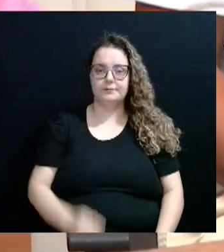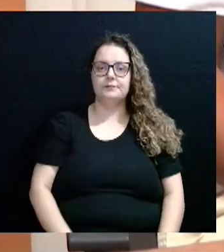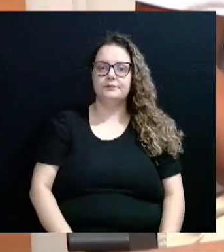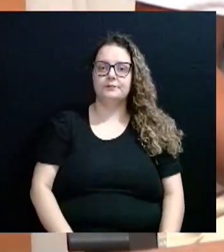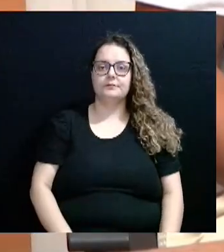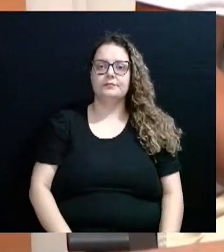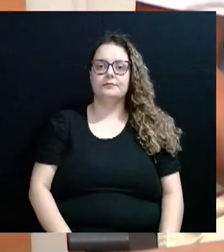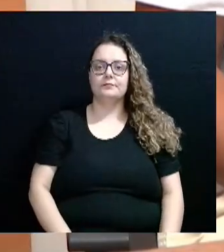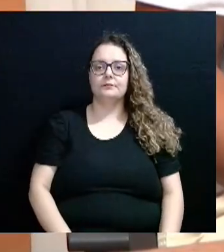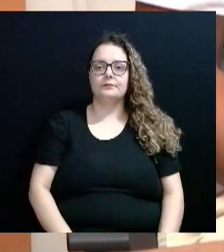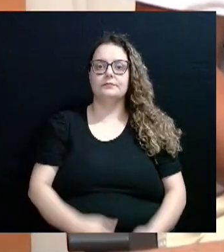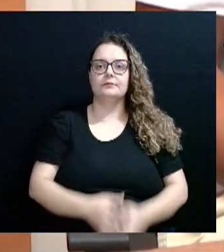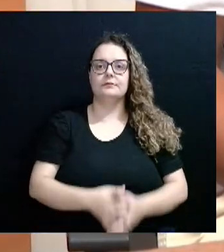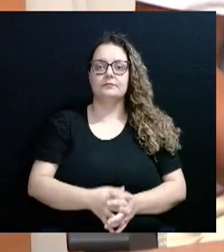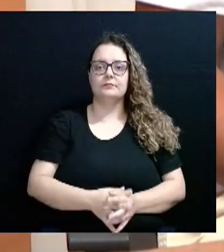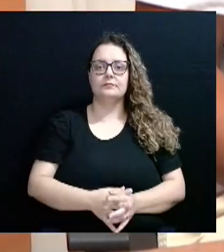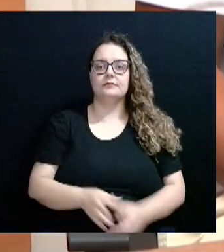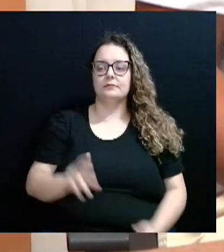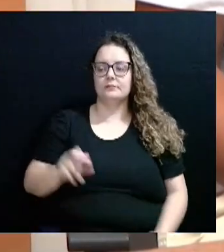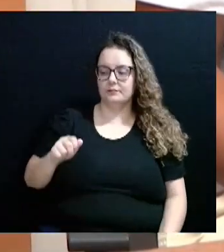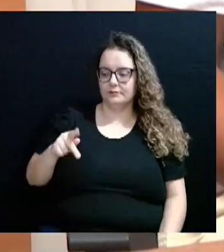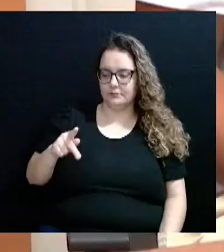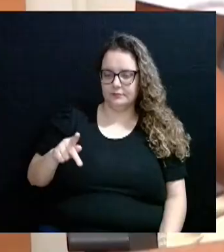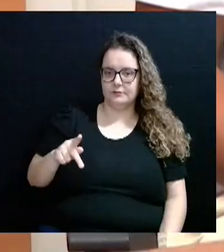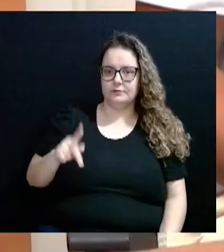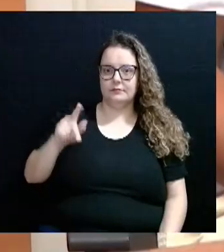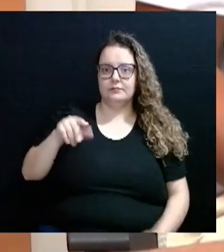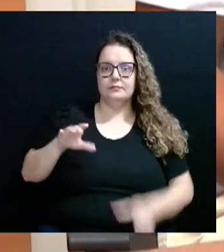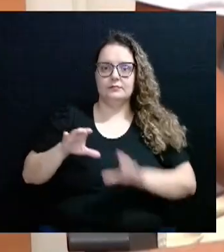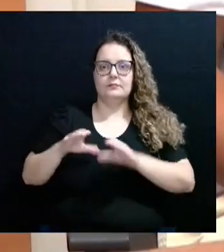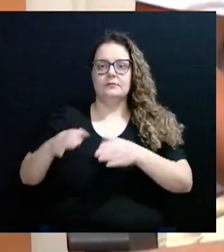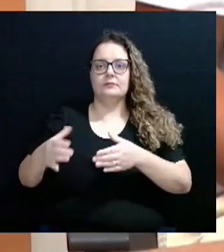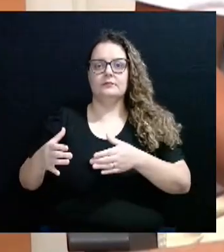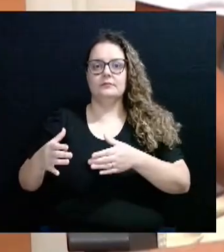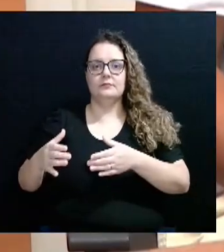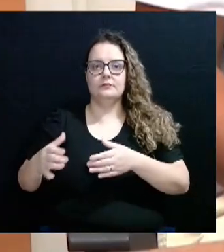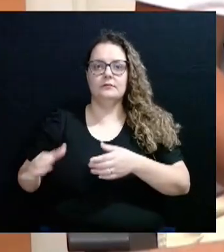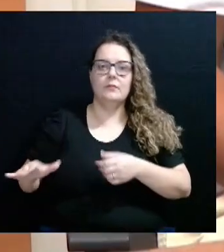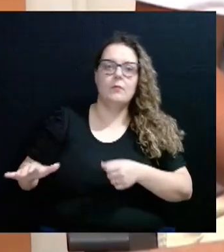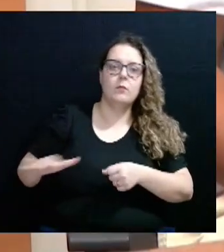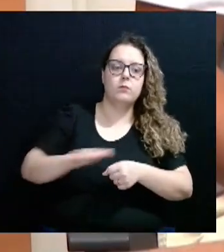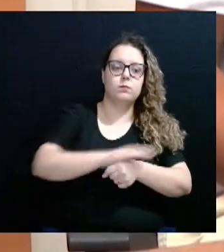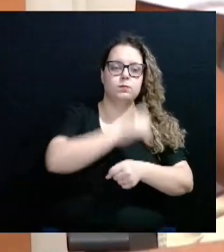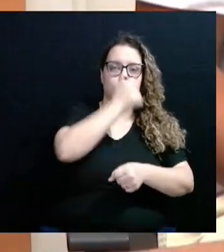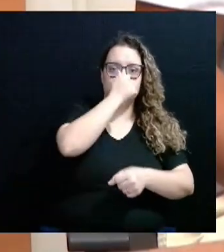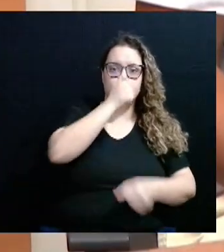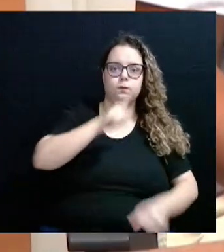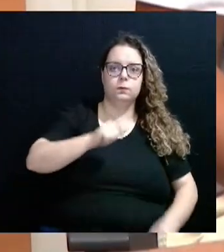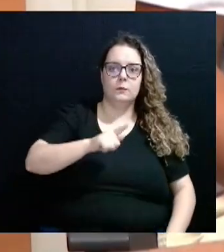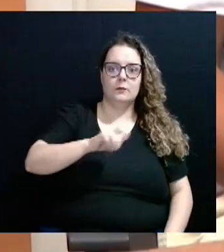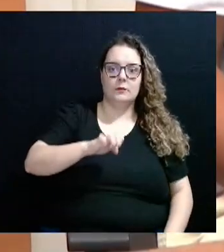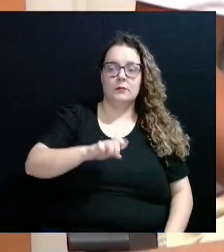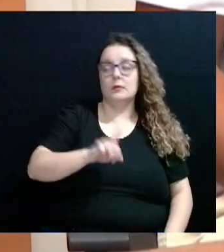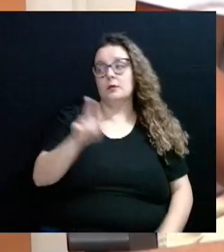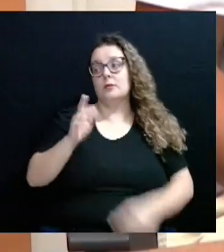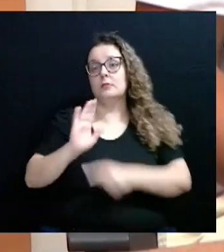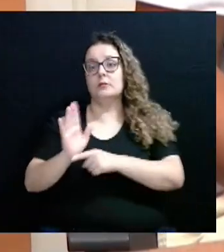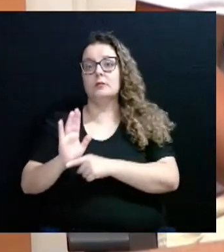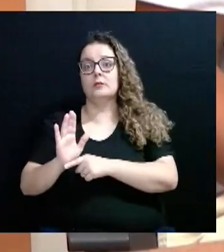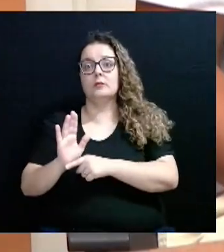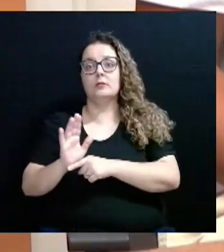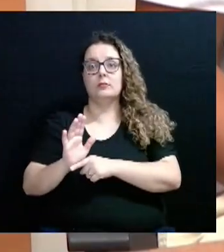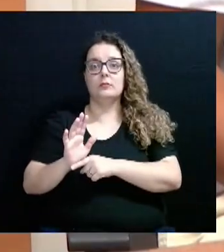o rap é a comunidade enchendo a laje. É ir no cinema ver um filme e tá lá o